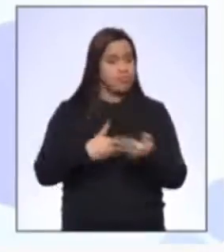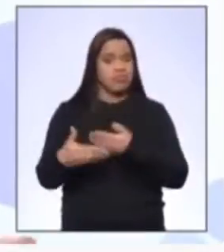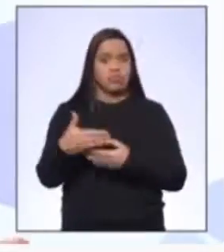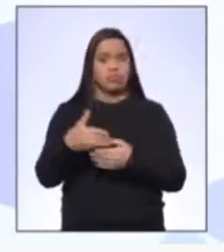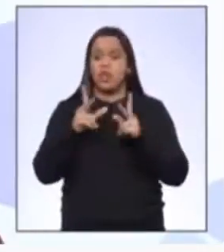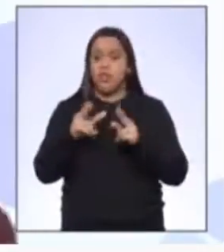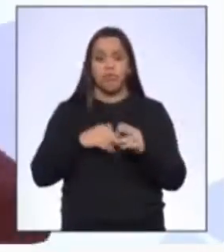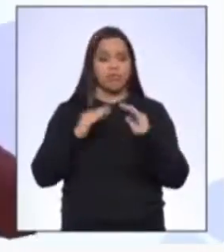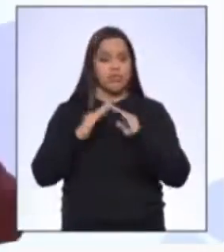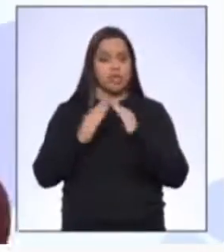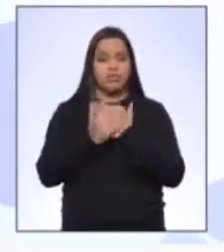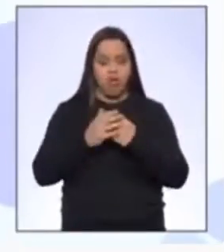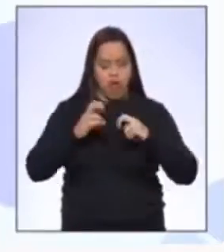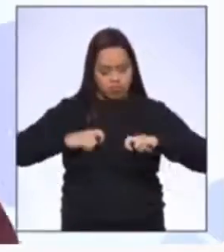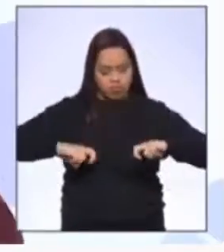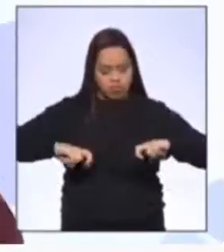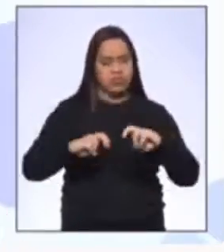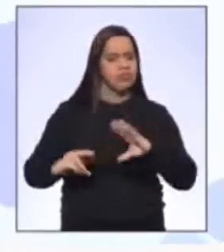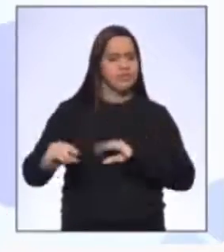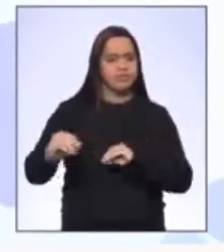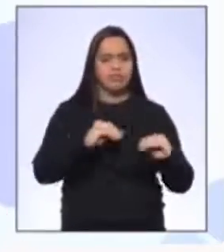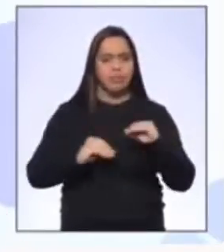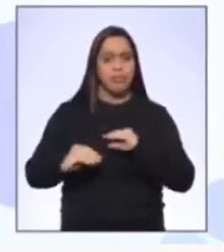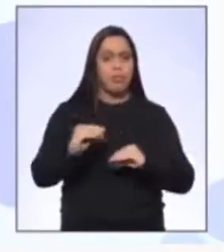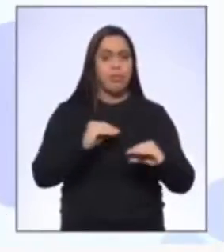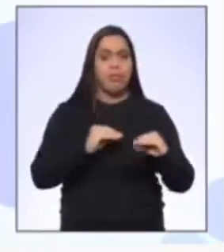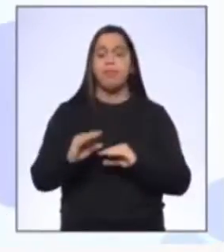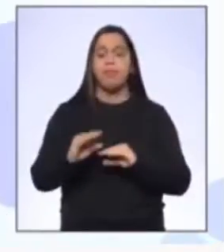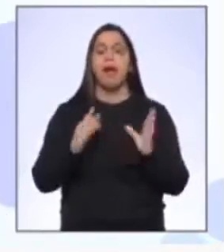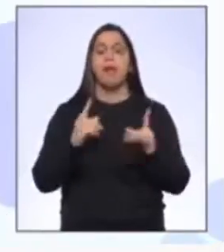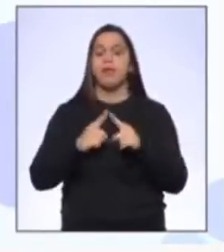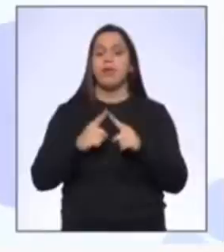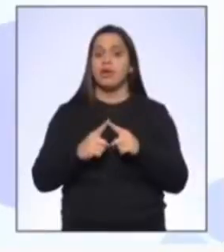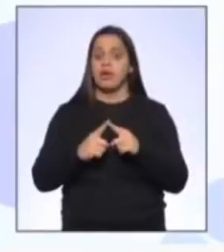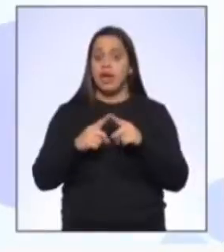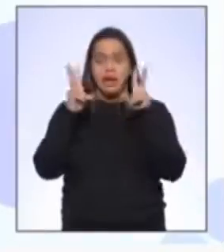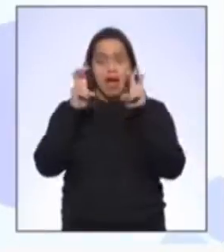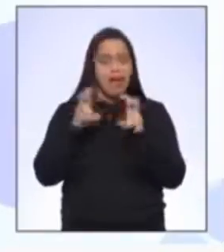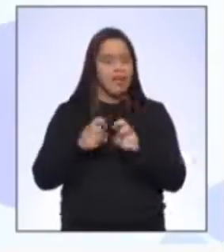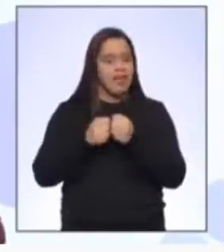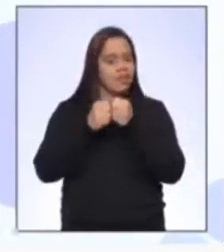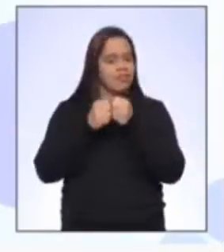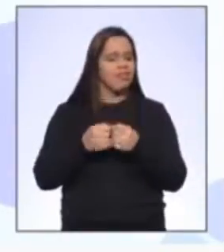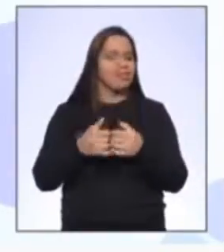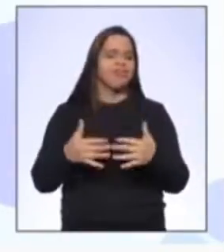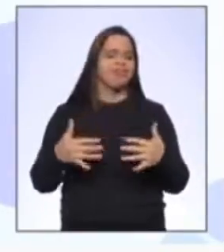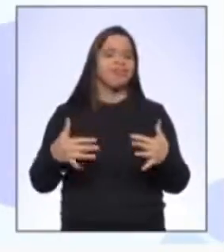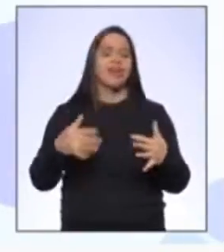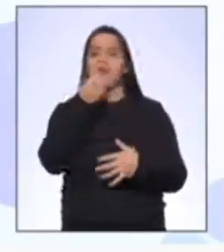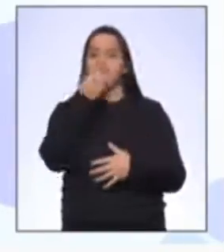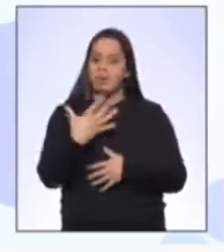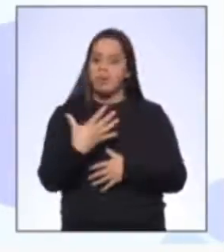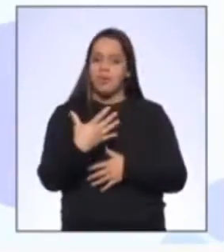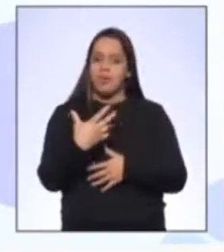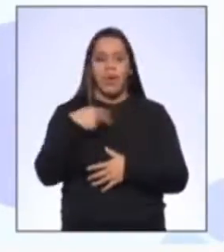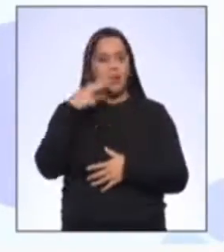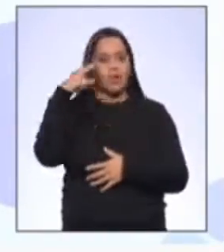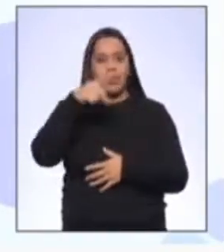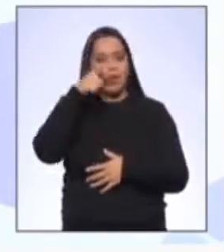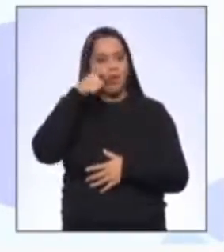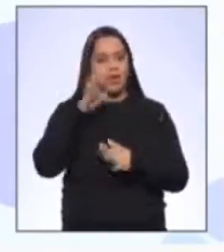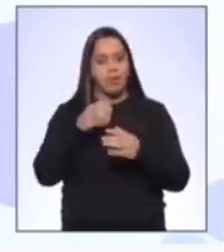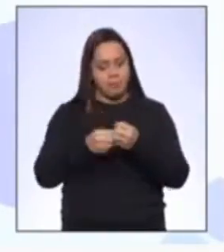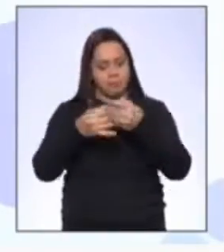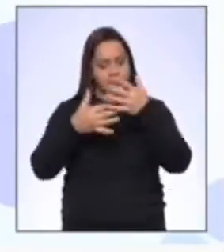conversa né aonde o assunto flui fica interessante e vocês participam vocês já estão aí nós estamos aqui eu não tô vendo vocês